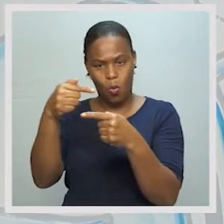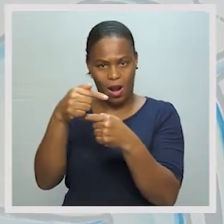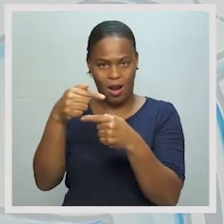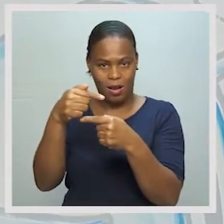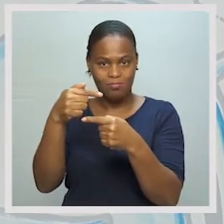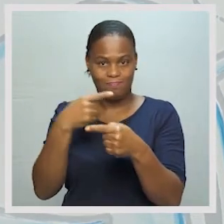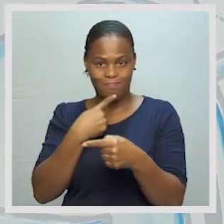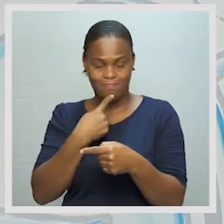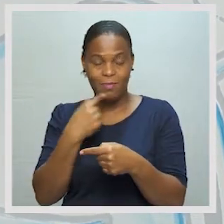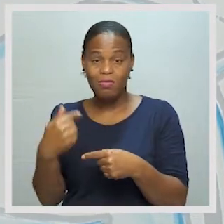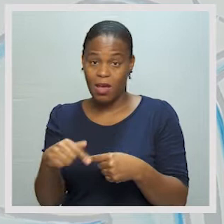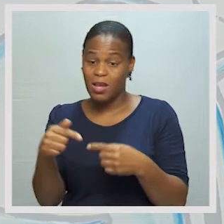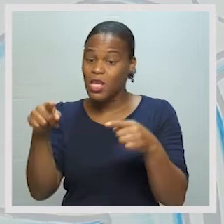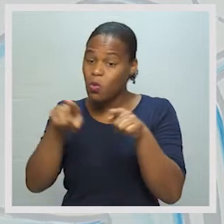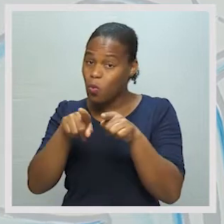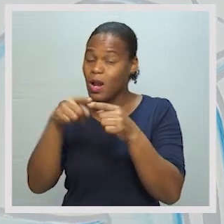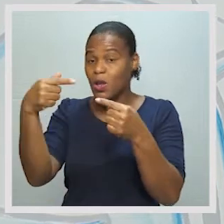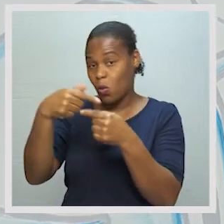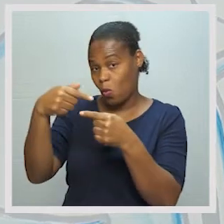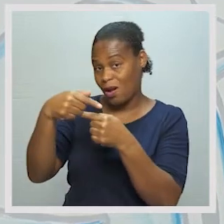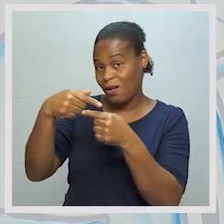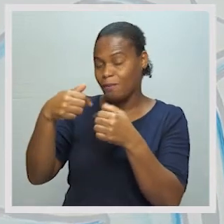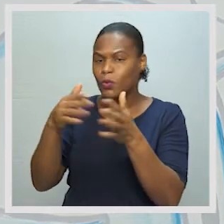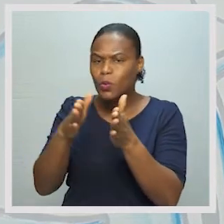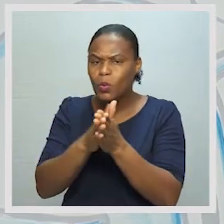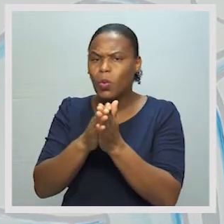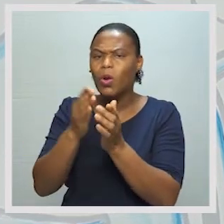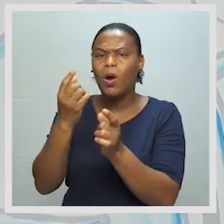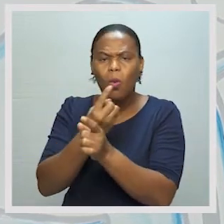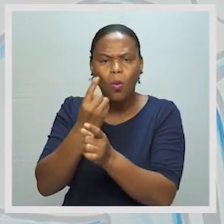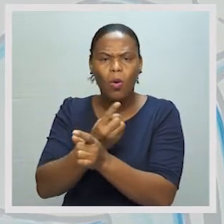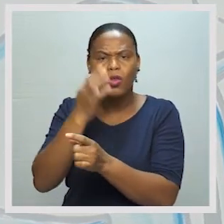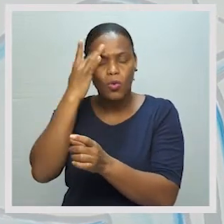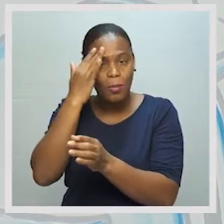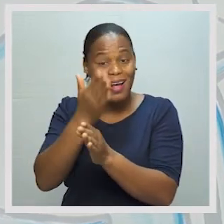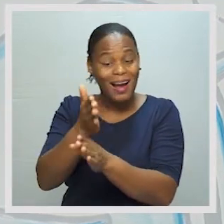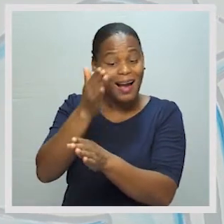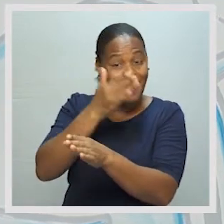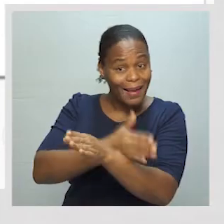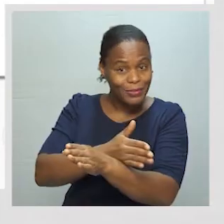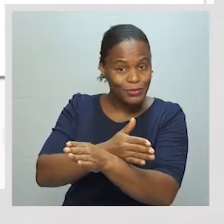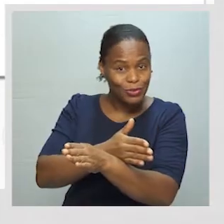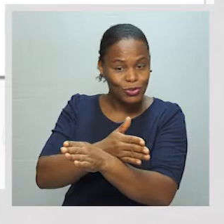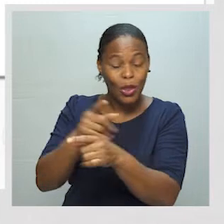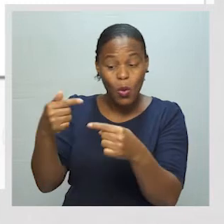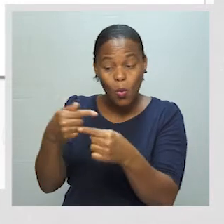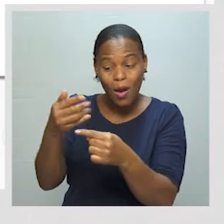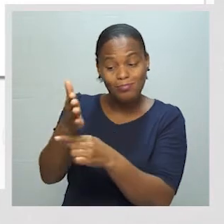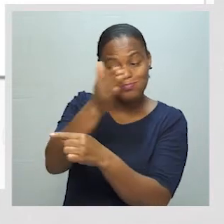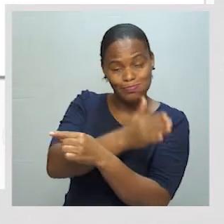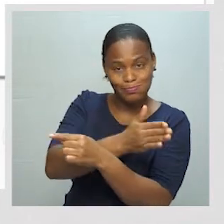igualdade. Tudo que estiver antes do sinal igual,